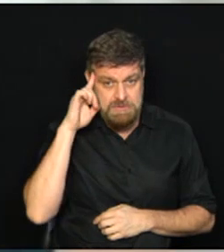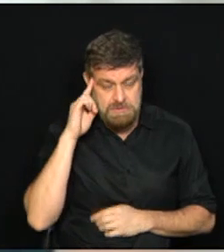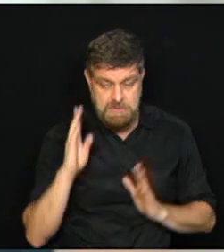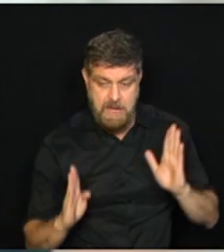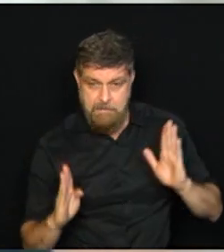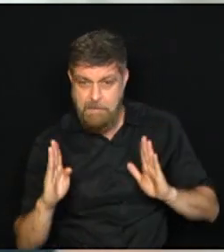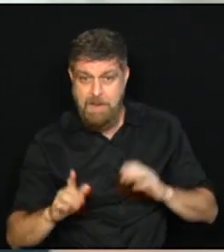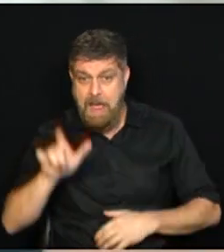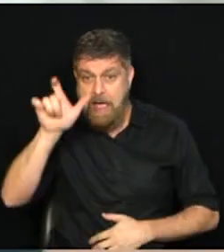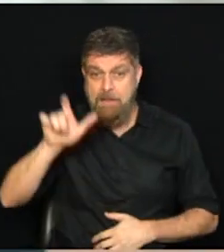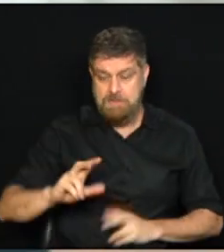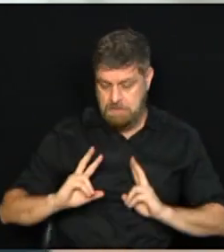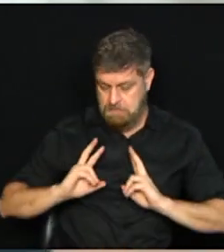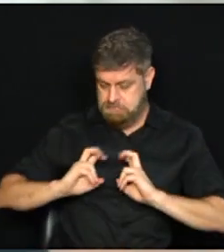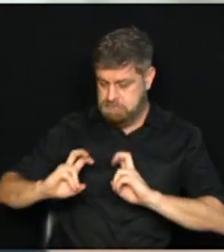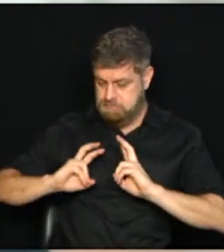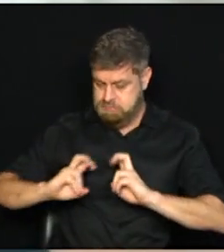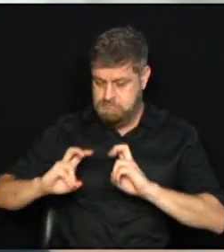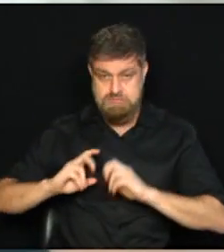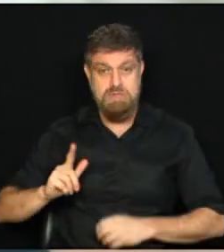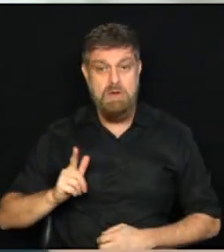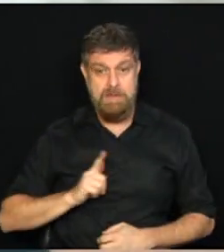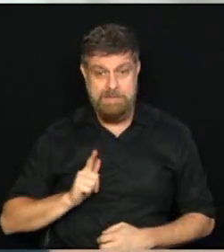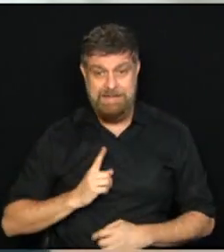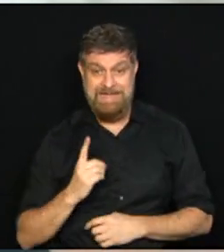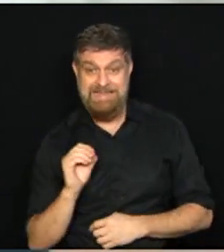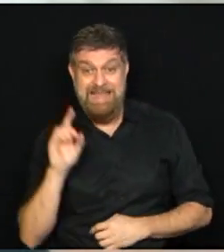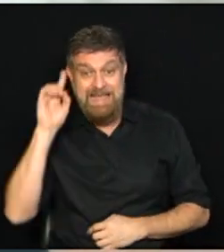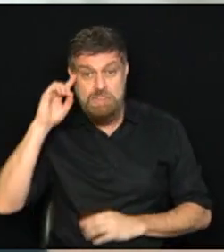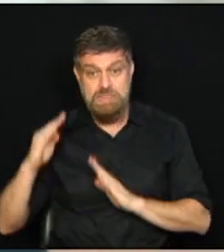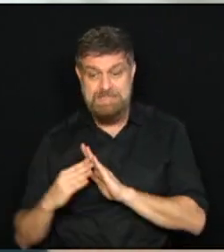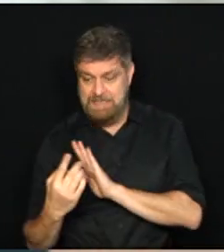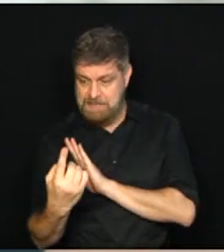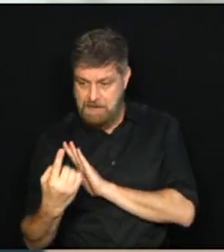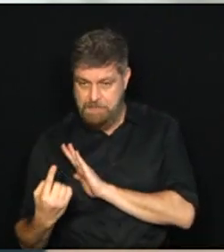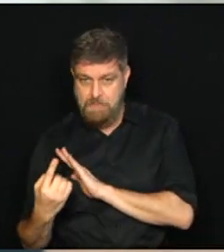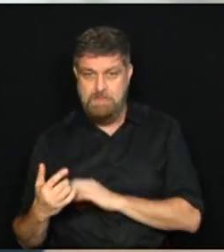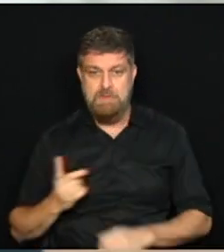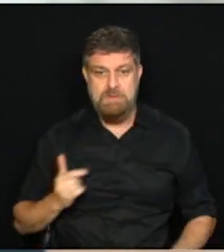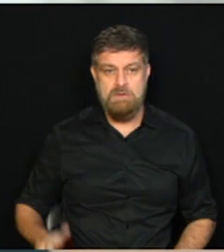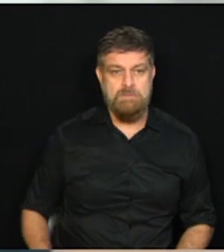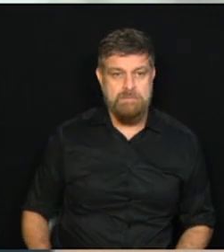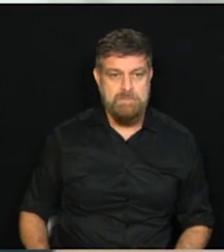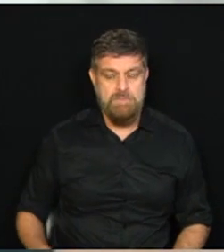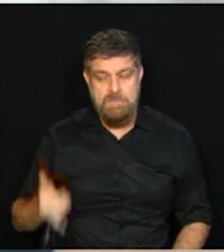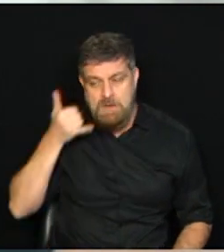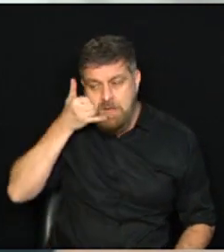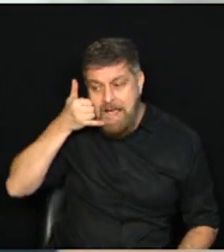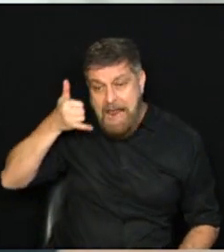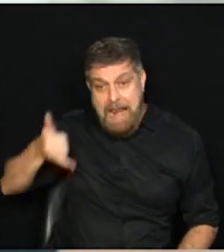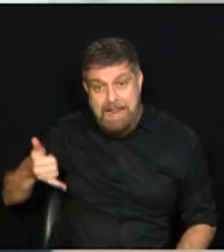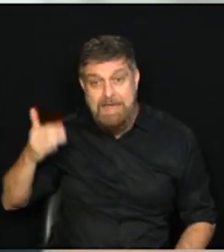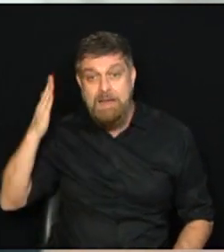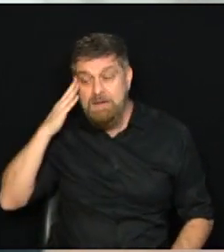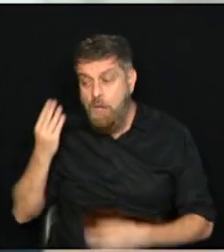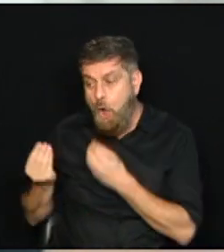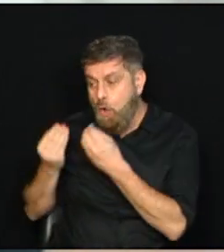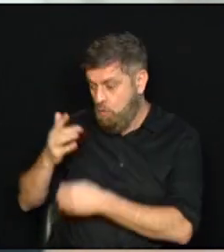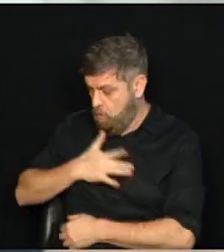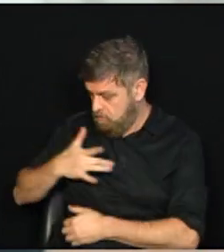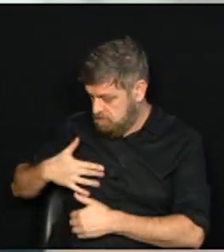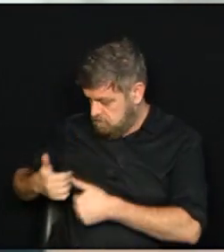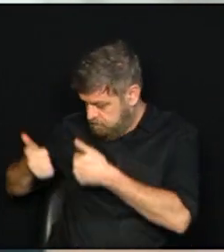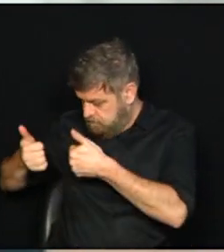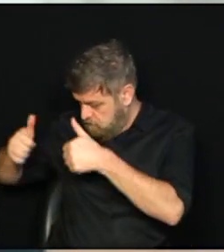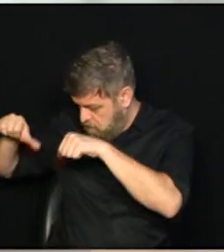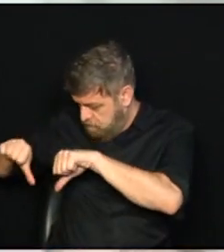dos sintomáticos. As unidades básicas de saúde ligam um dia sim, um dia não. A gente está tentando evoluir